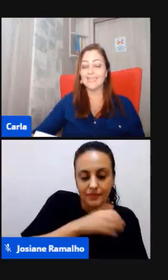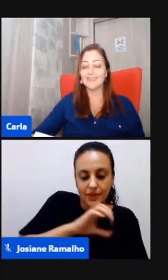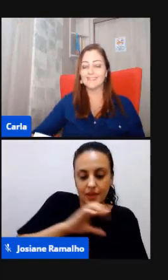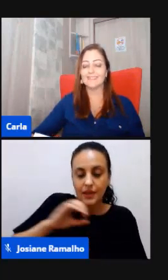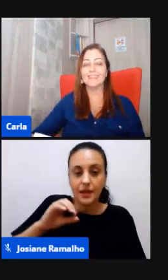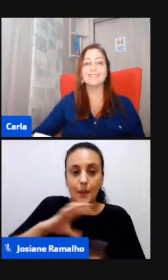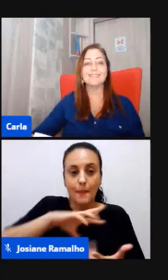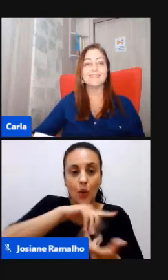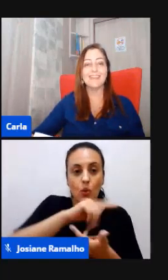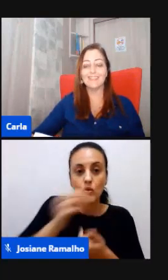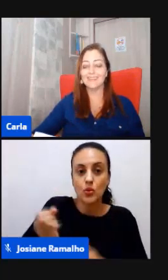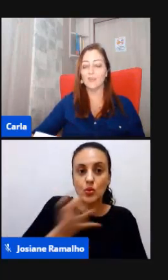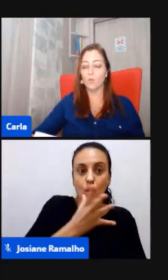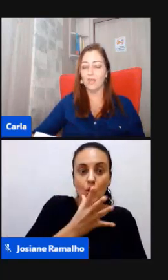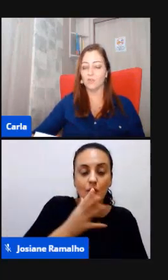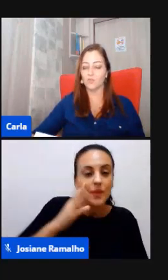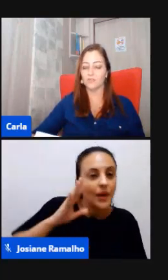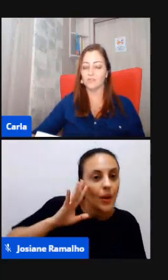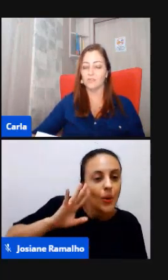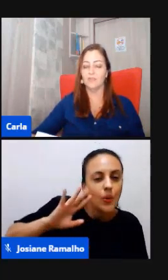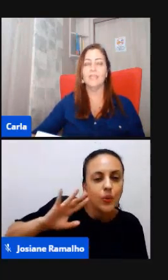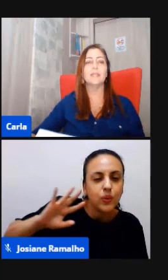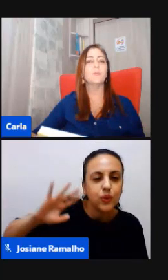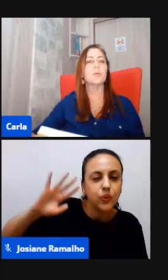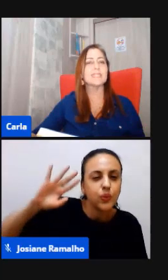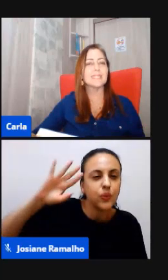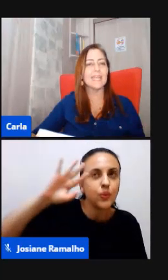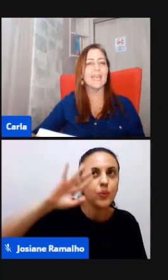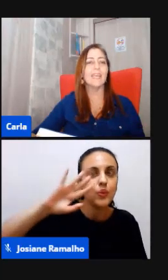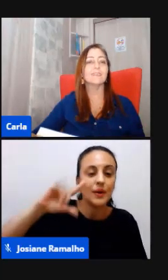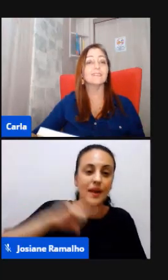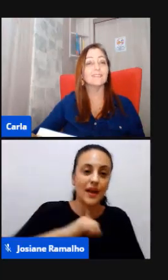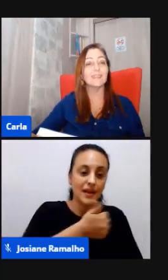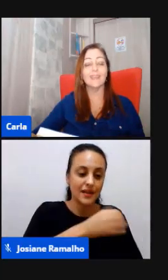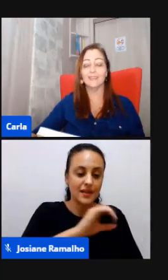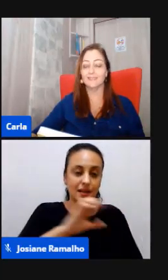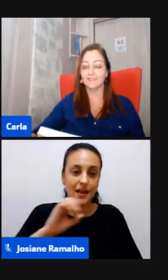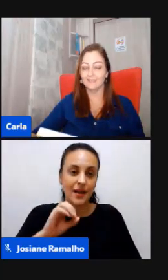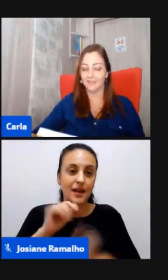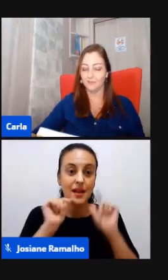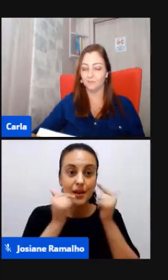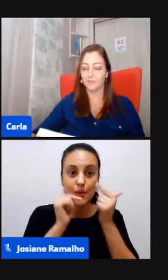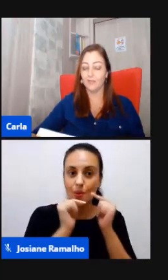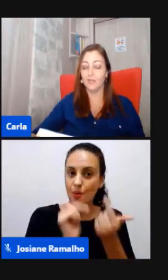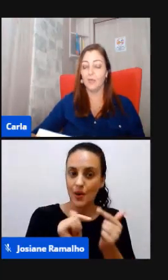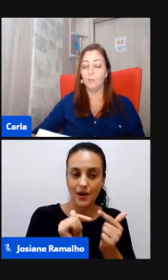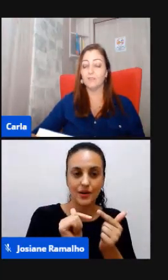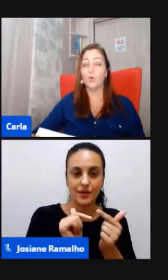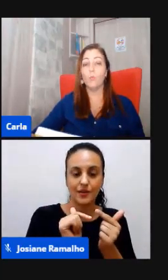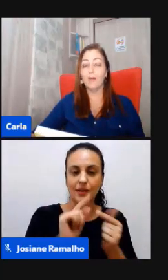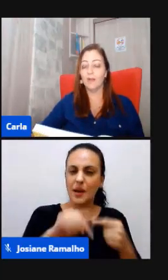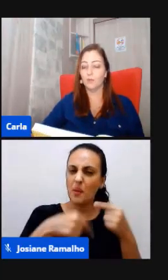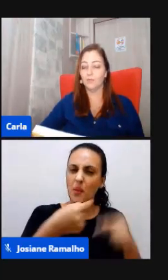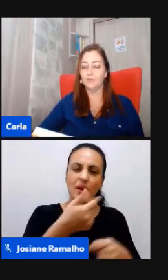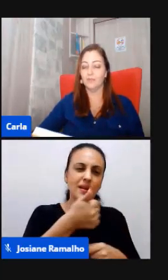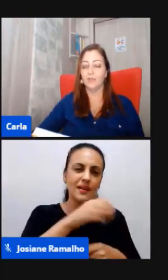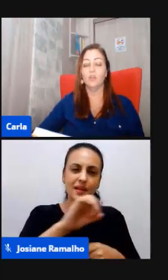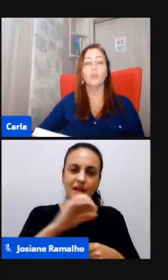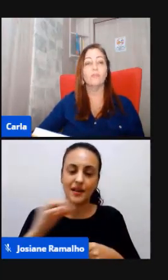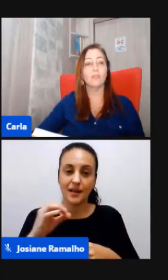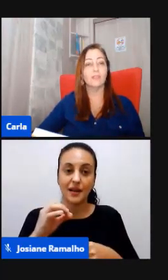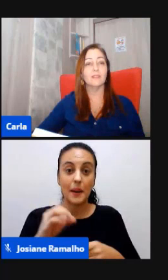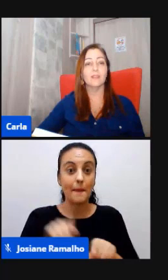A criança tem 100 linguagens, e depois 100, 100, 100. Mas